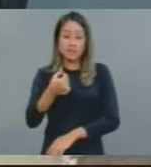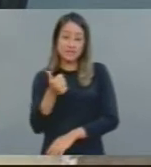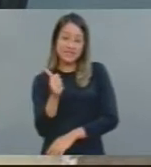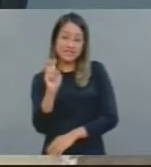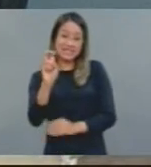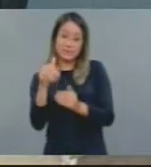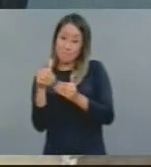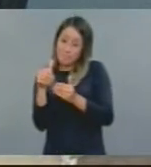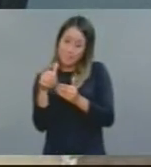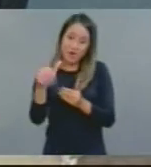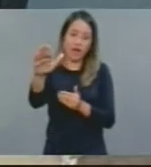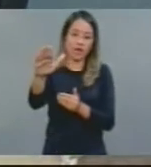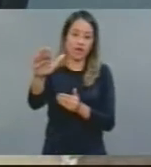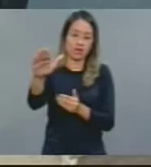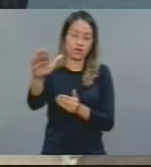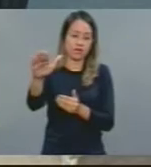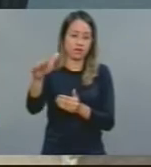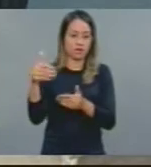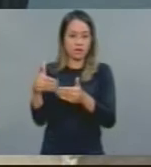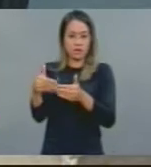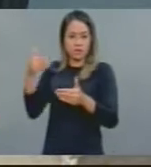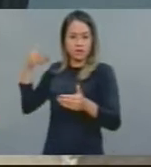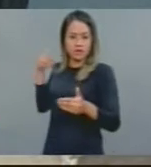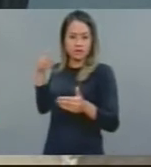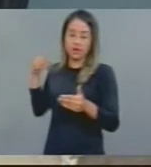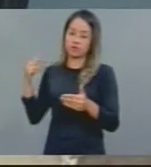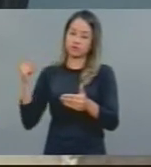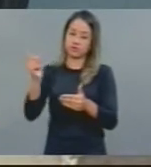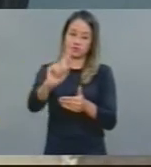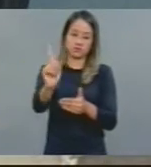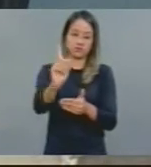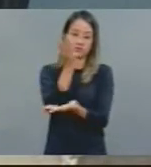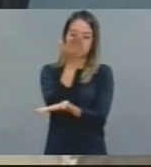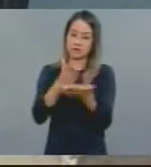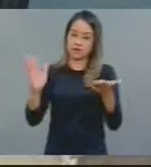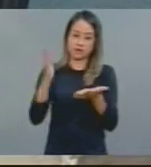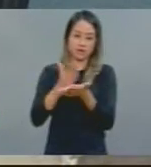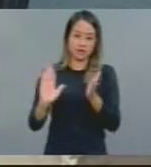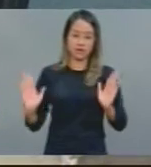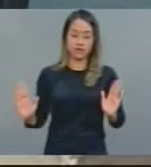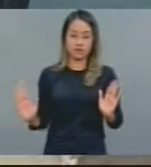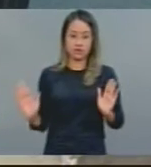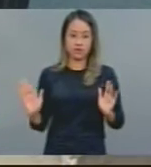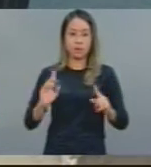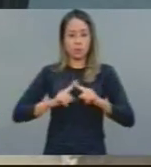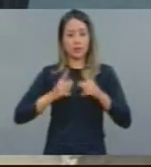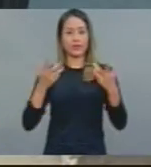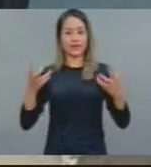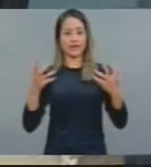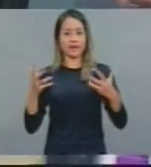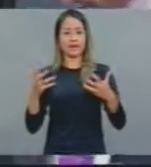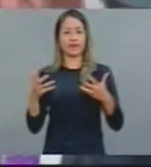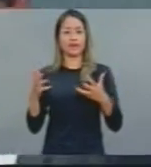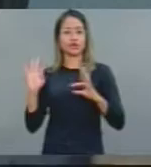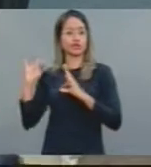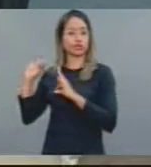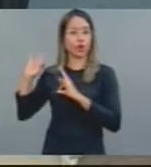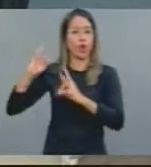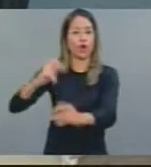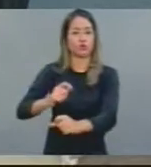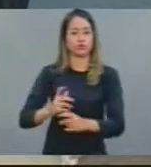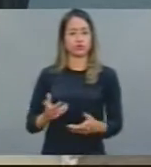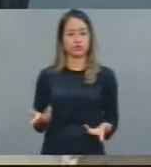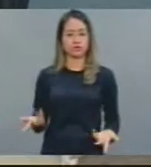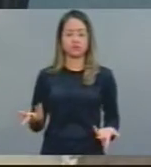regras, se aprovadas, já vão ser aplicadas aos atuais servidores públicos. O que nos preocupa é que, lendo hoje o Jornal Povo, a